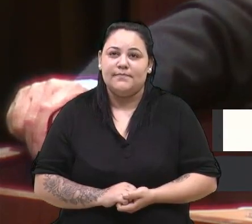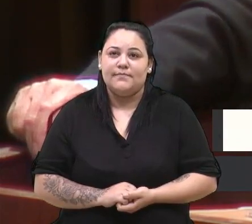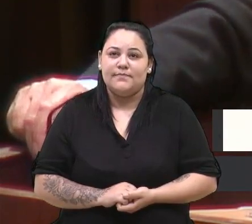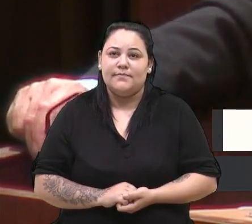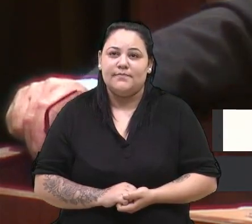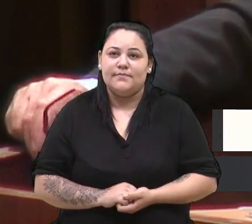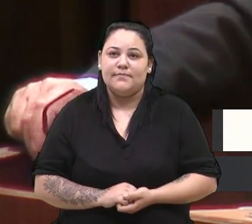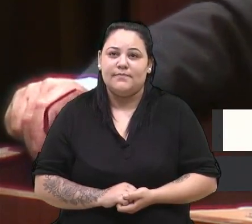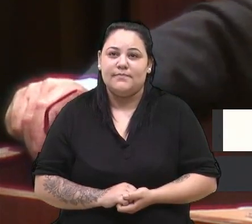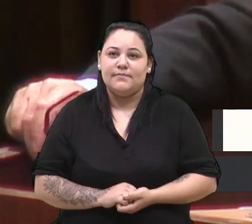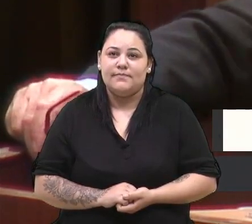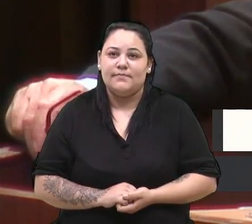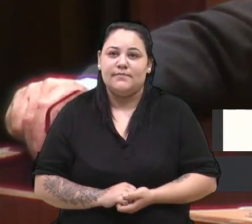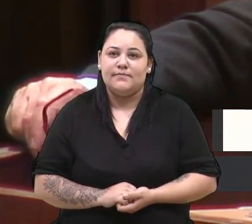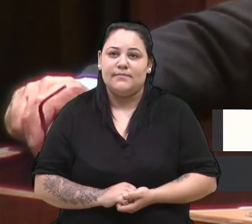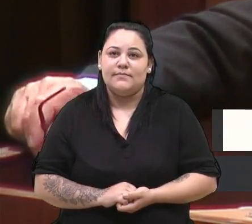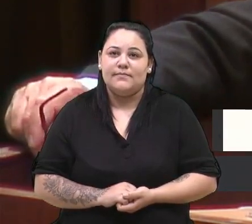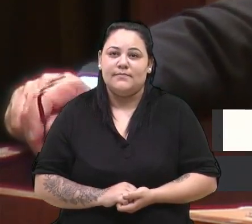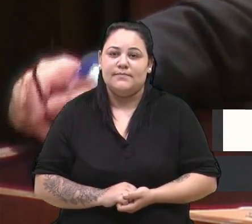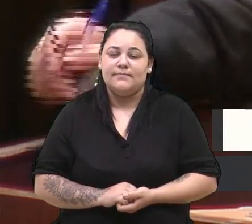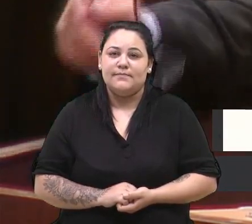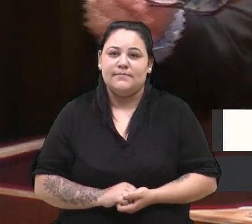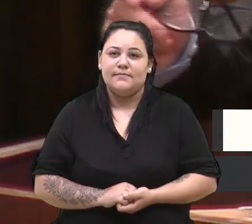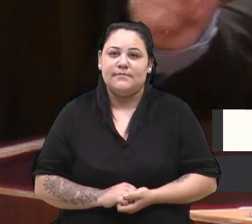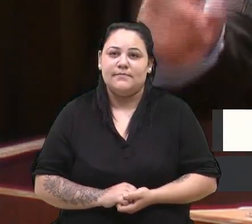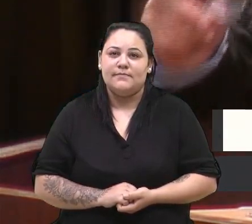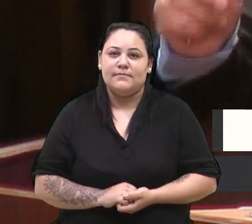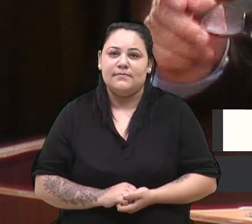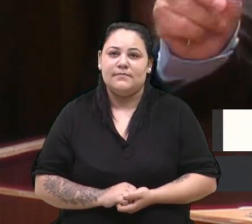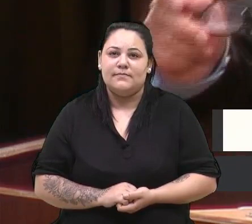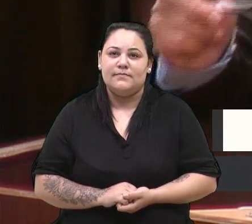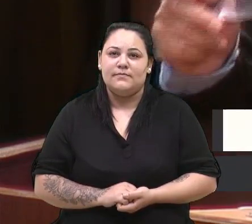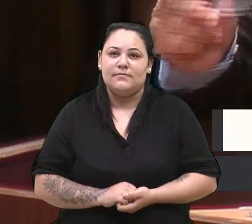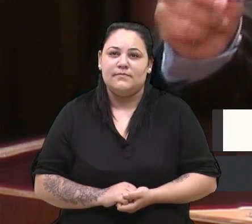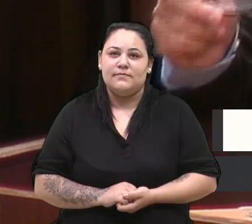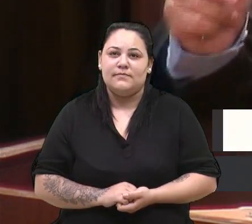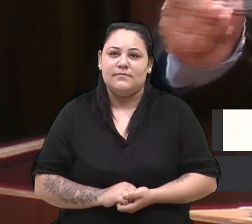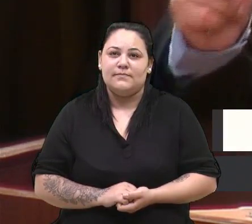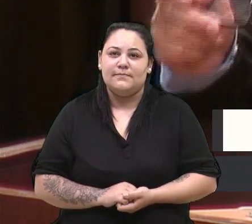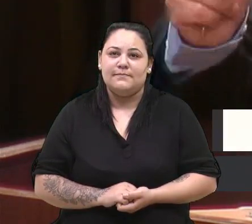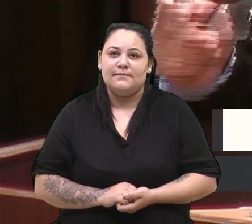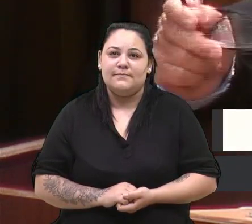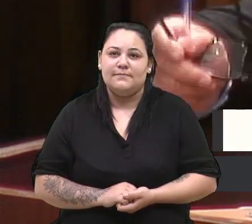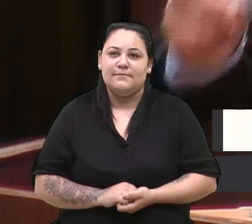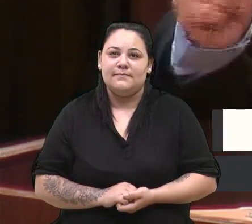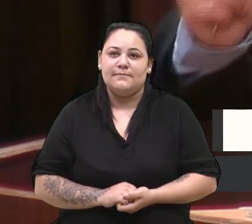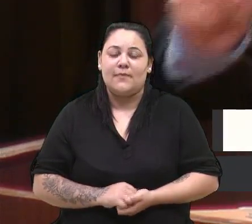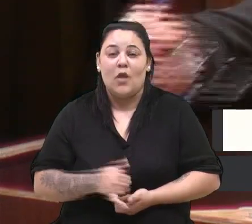O triste